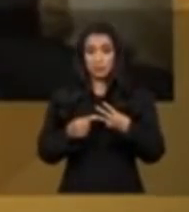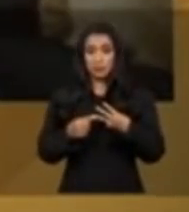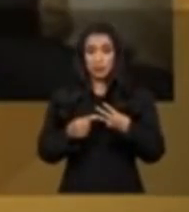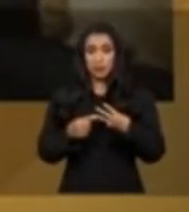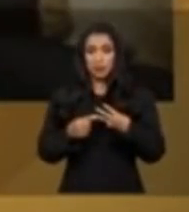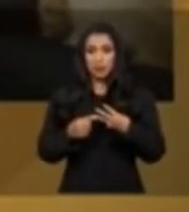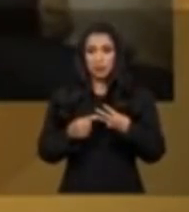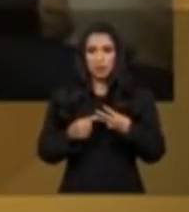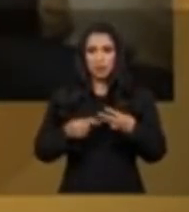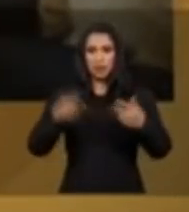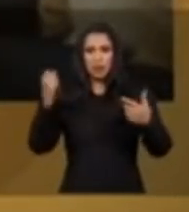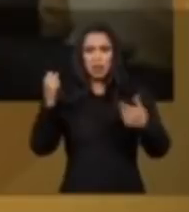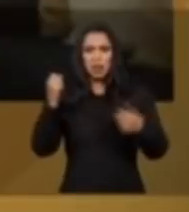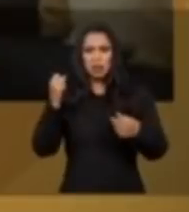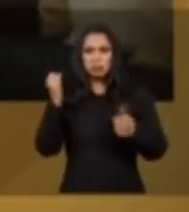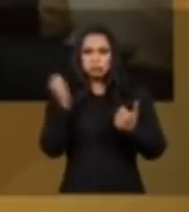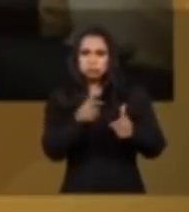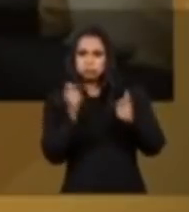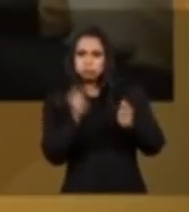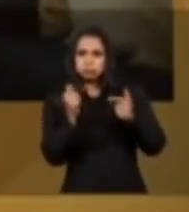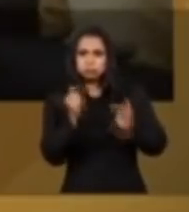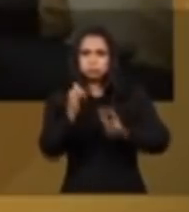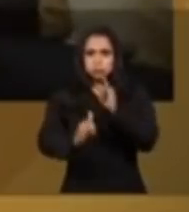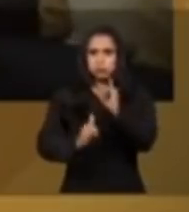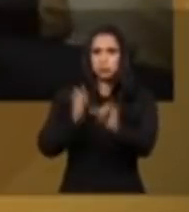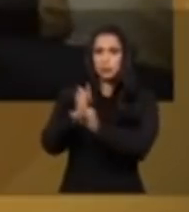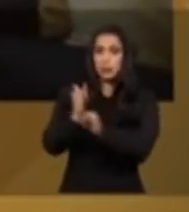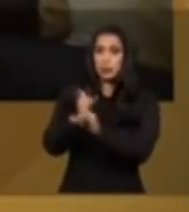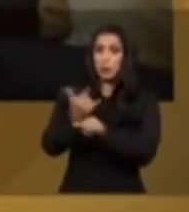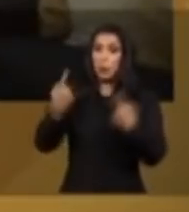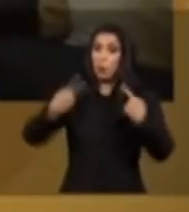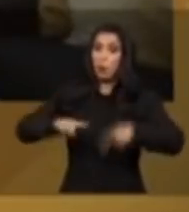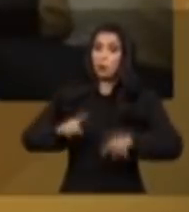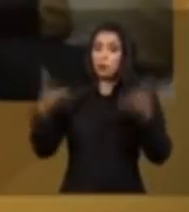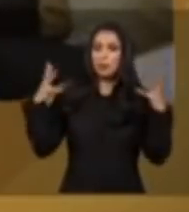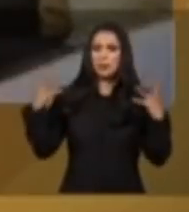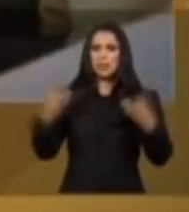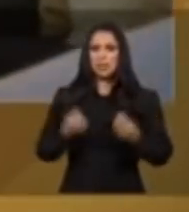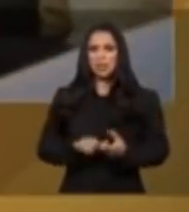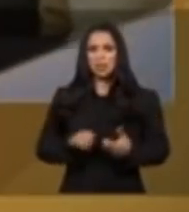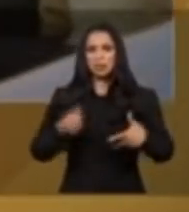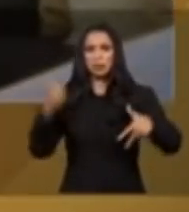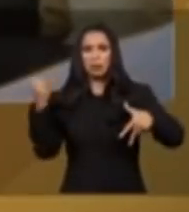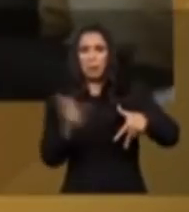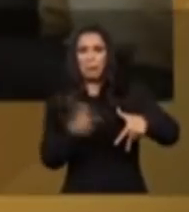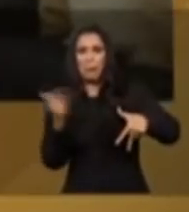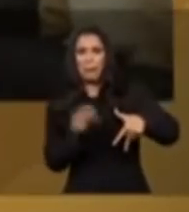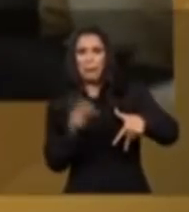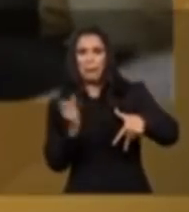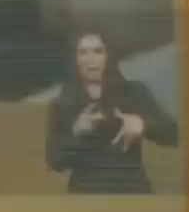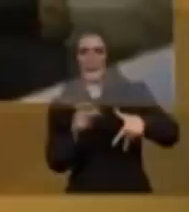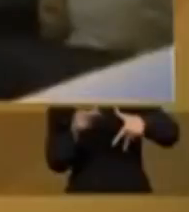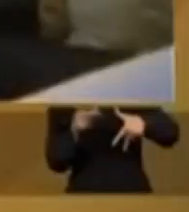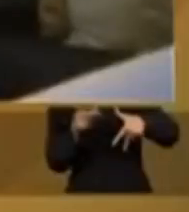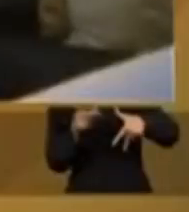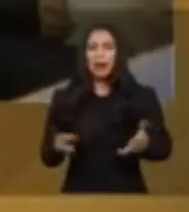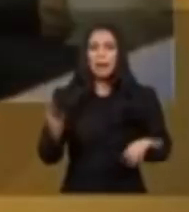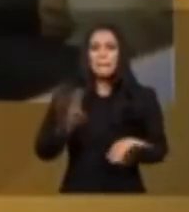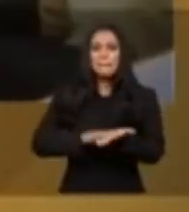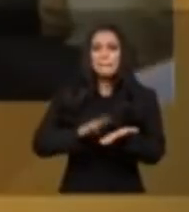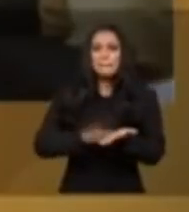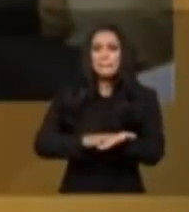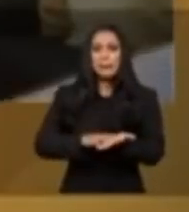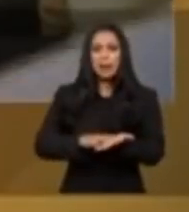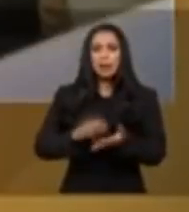ataques cibernéticos nos e-mails institucionais de alguns ministros, com ameaças de membros da corte e de